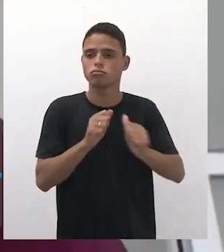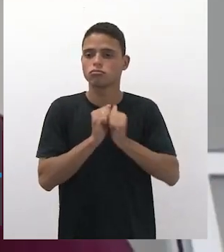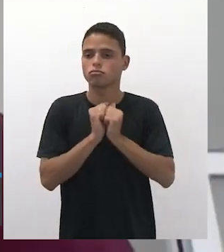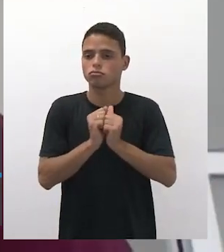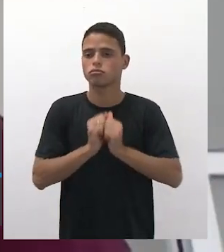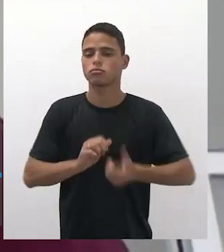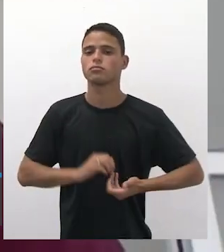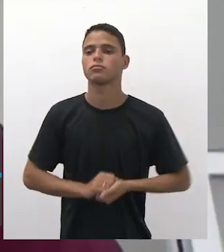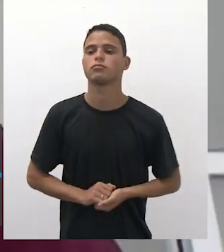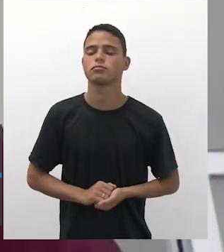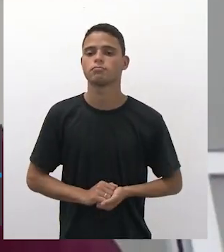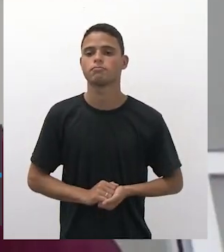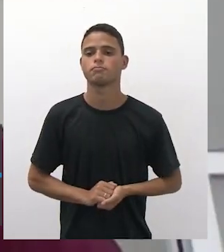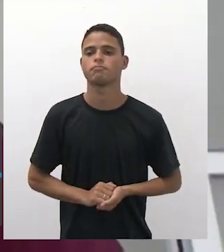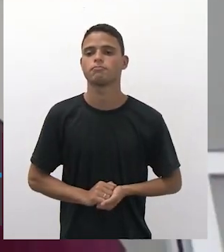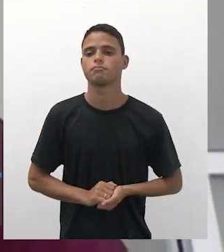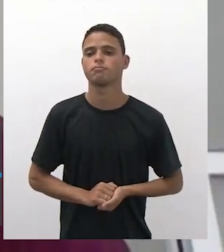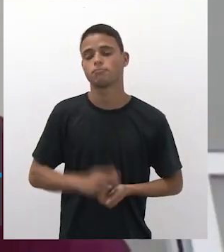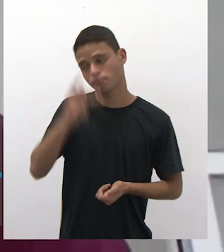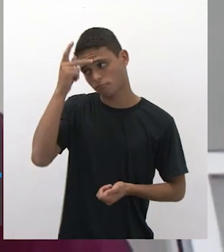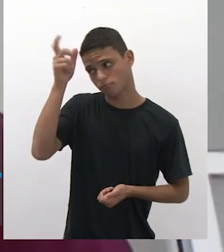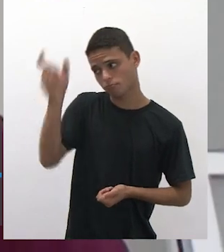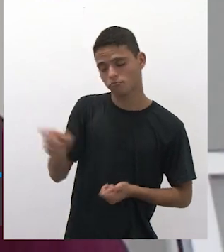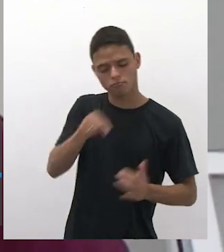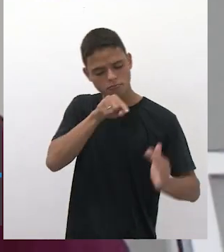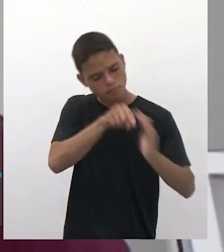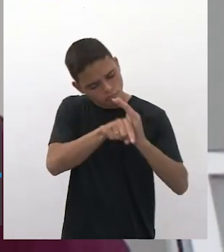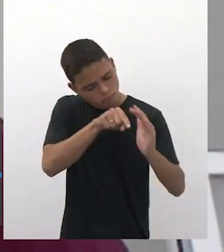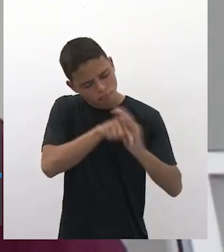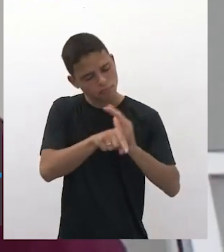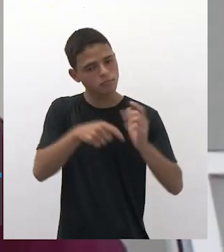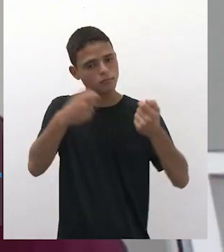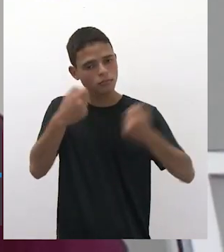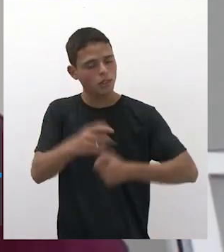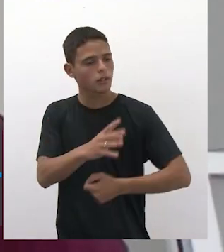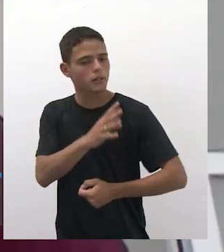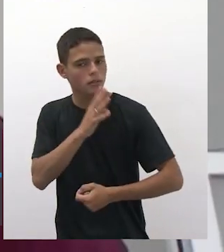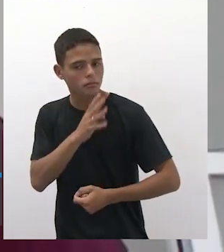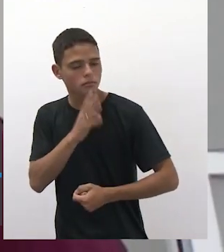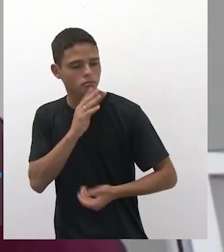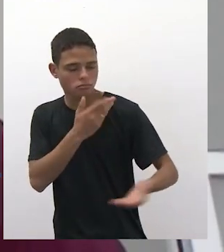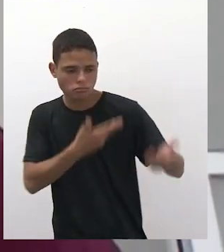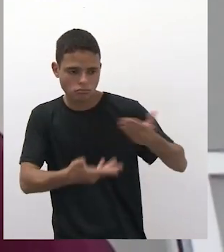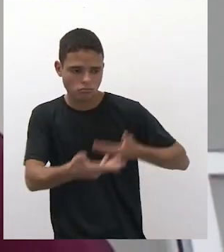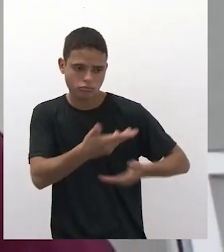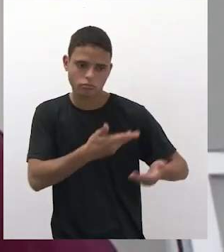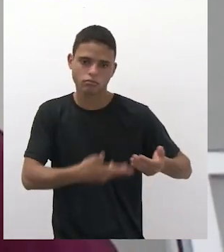com quem pesquisa. Precisamos conhecê-lo e dialogar com ele.